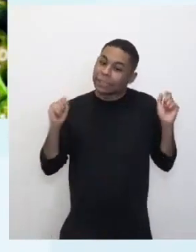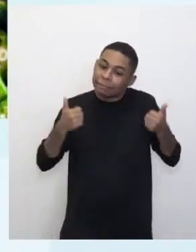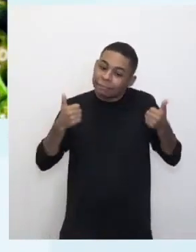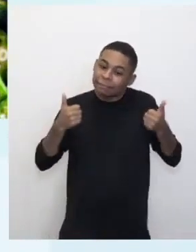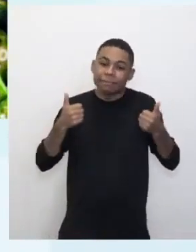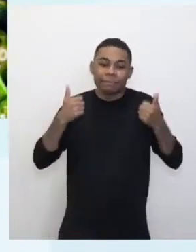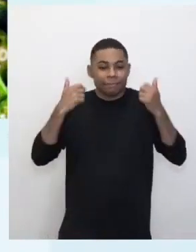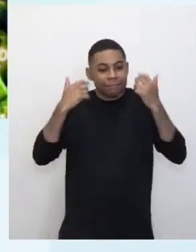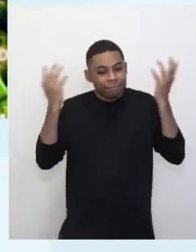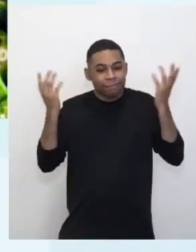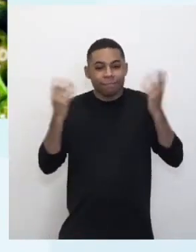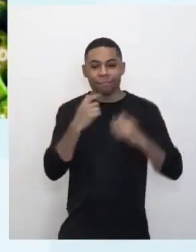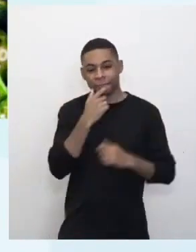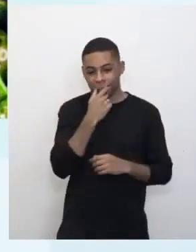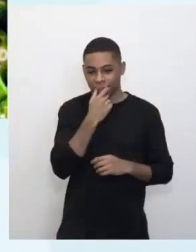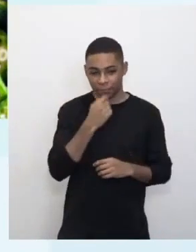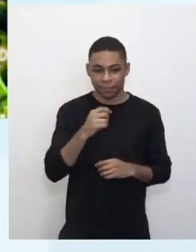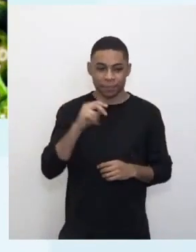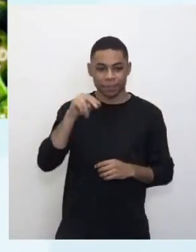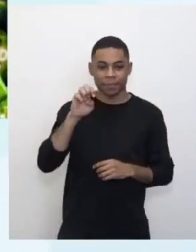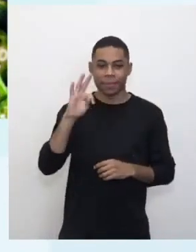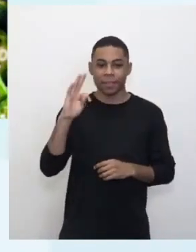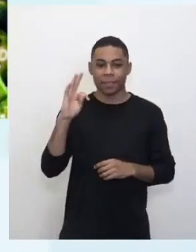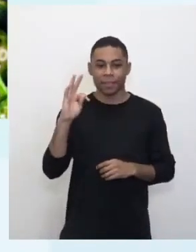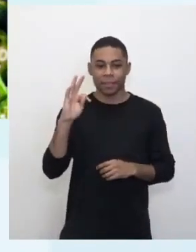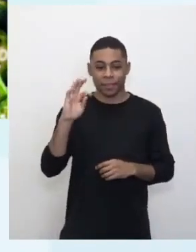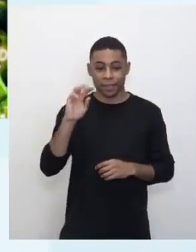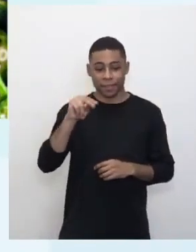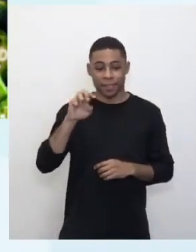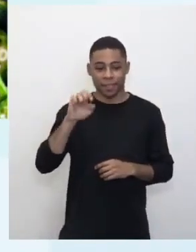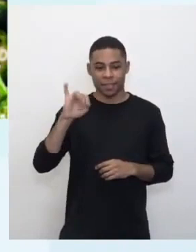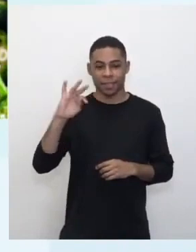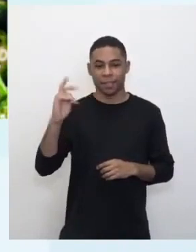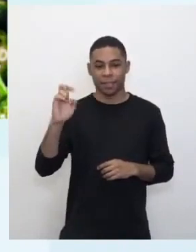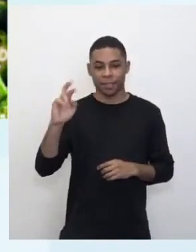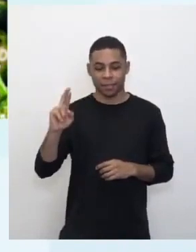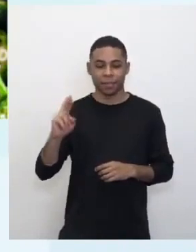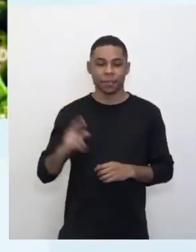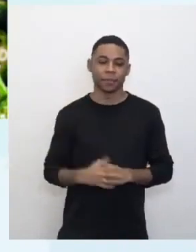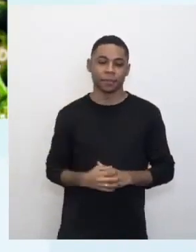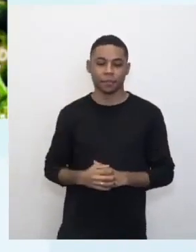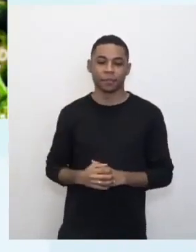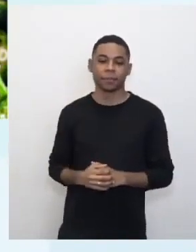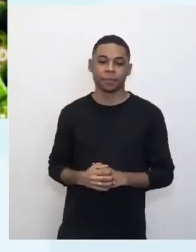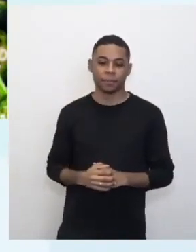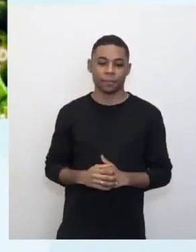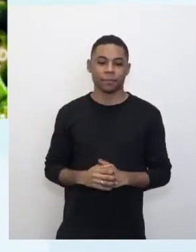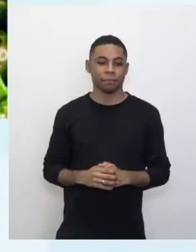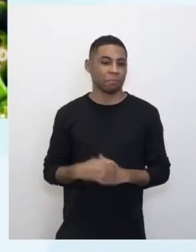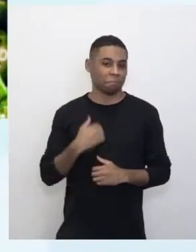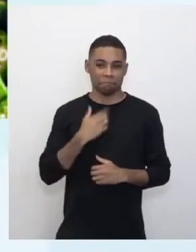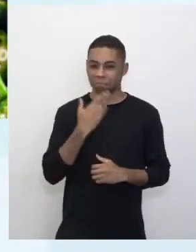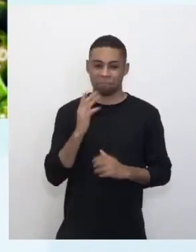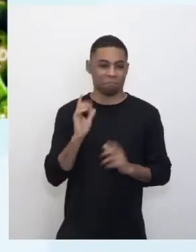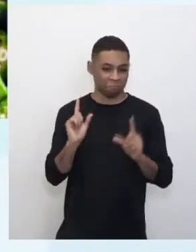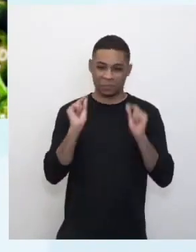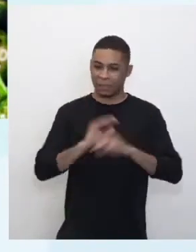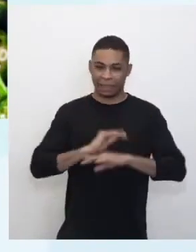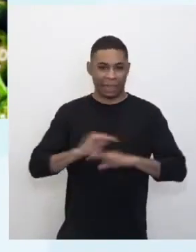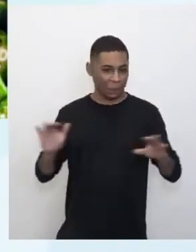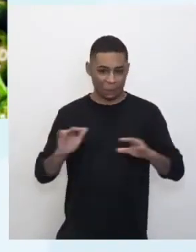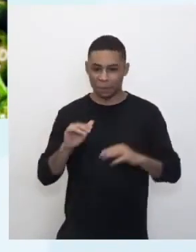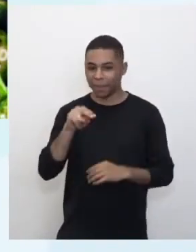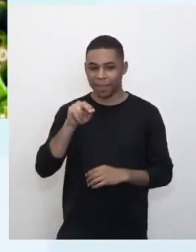I can say neither, right? Because neither means nenhuma das duas escolhas que eu tenho aqui.